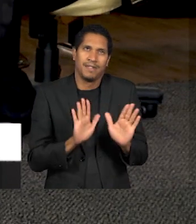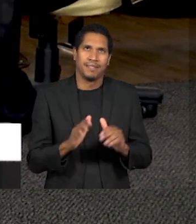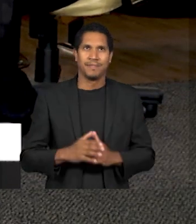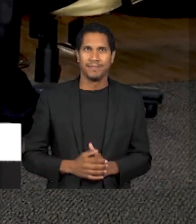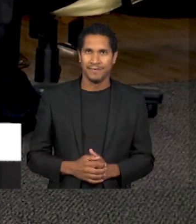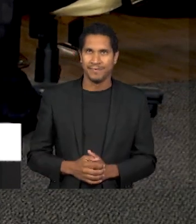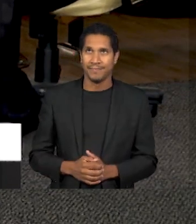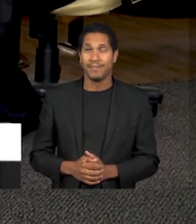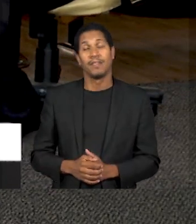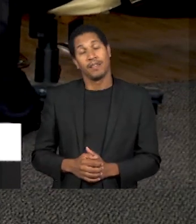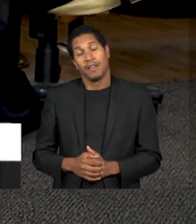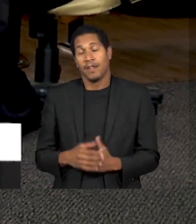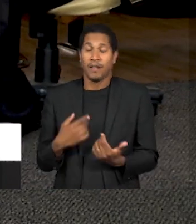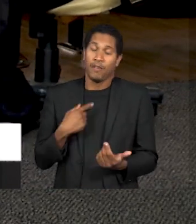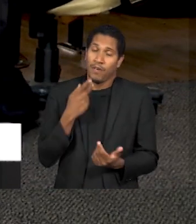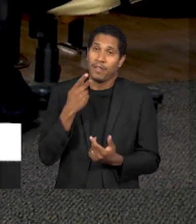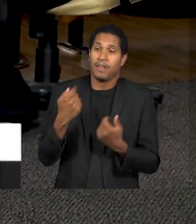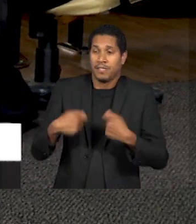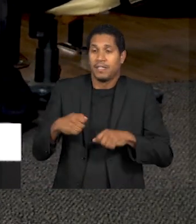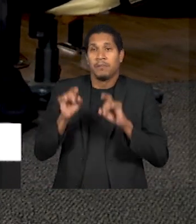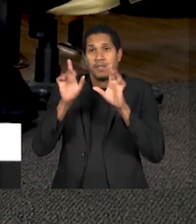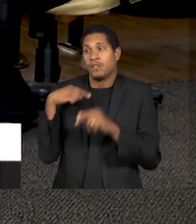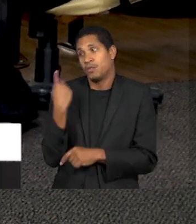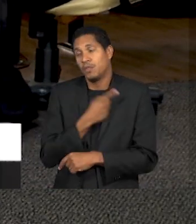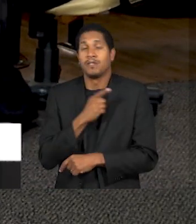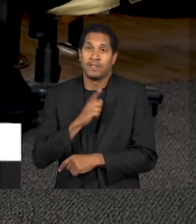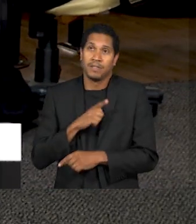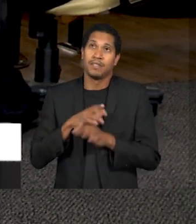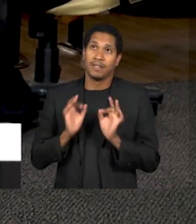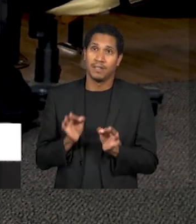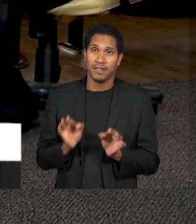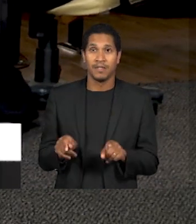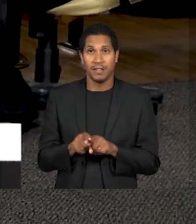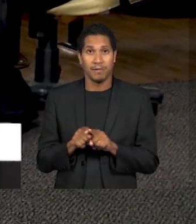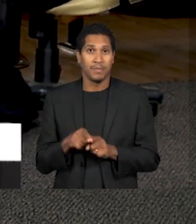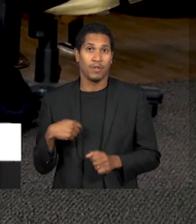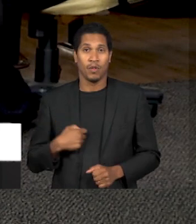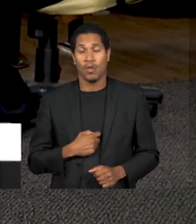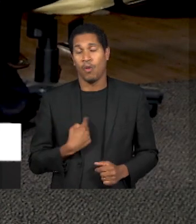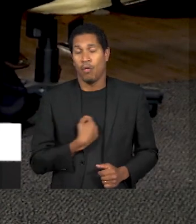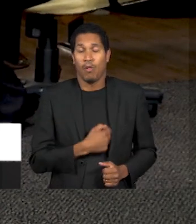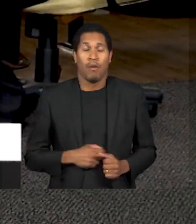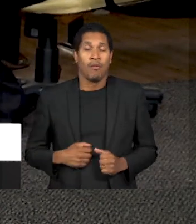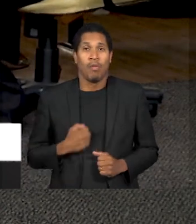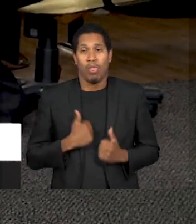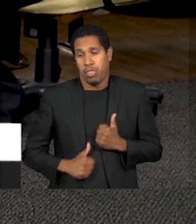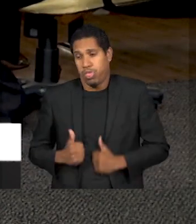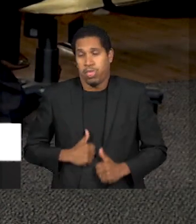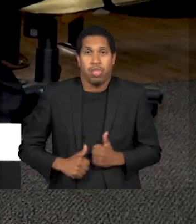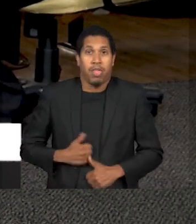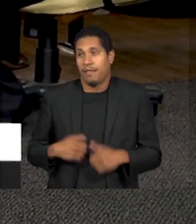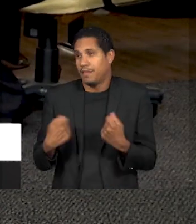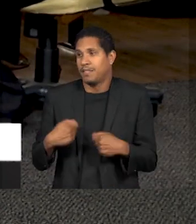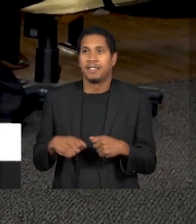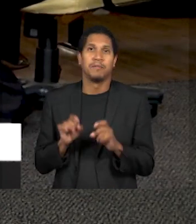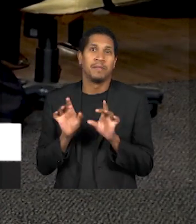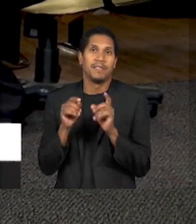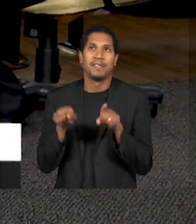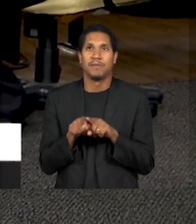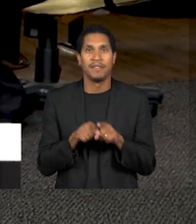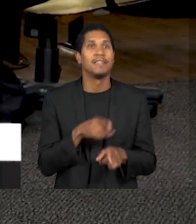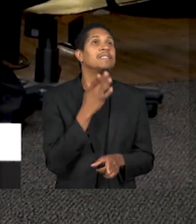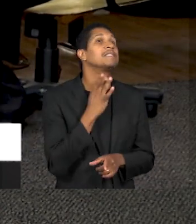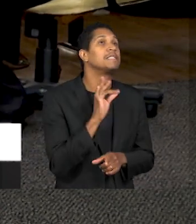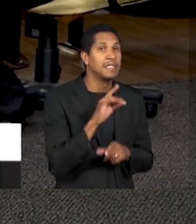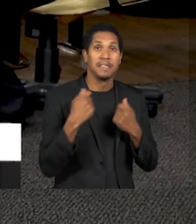Eu falo que necessidades especiais todo mundo tem, Todos né? Nós temos. Deu uma dor de barriga, todo mundo vai ter uma necessidade especial. Então, deu sede, todo mundo tem